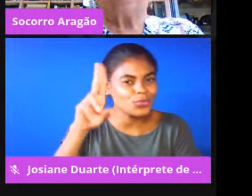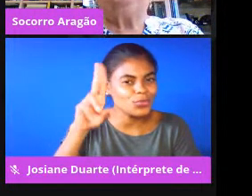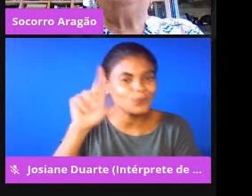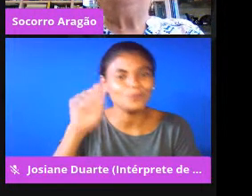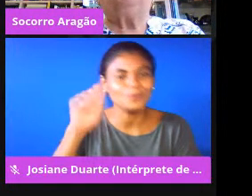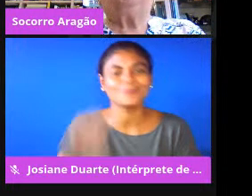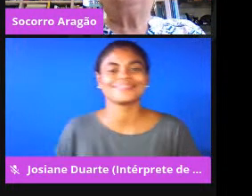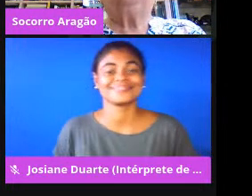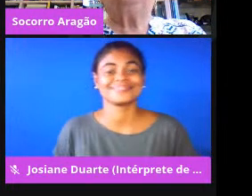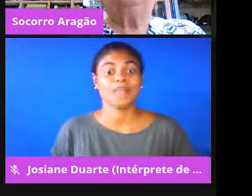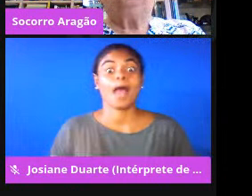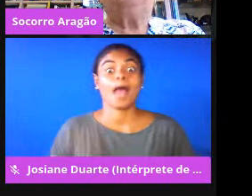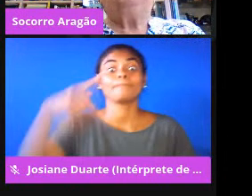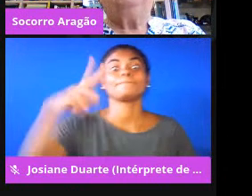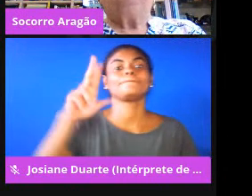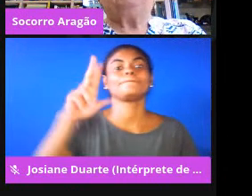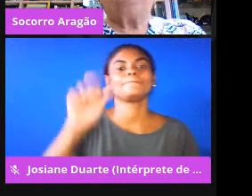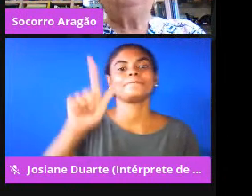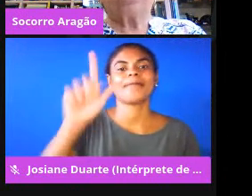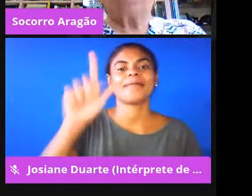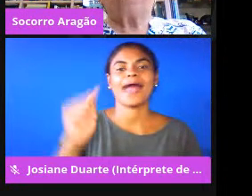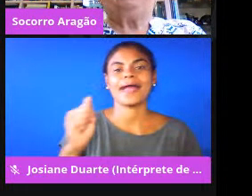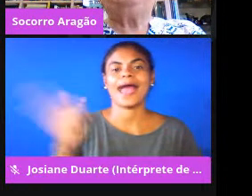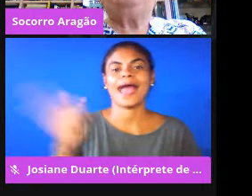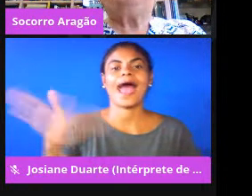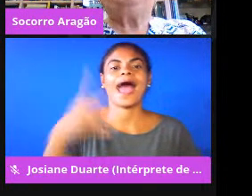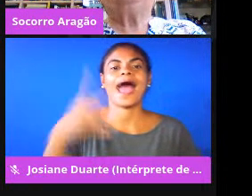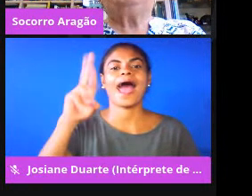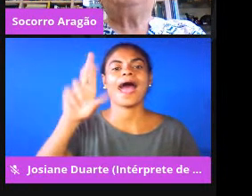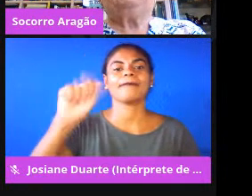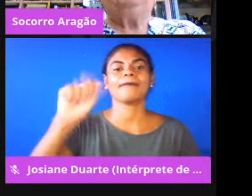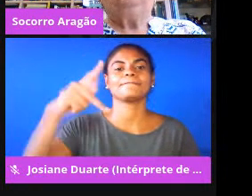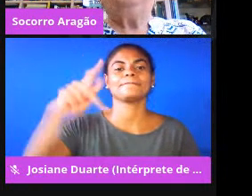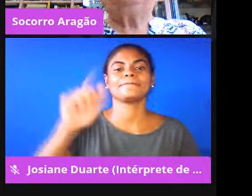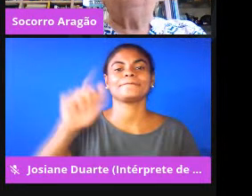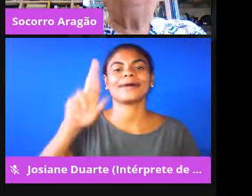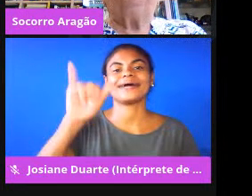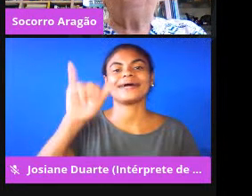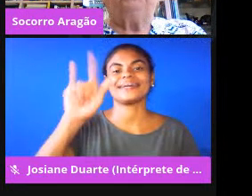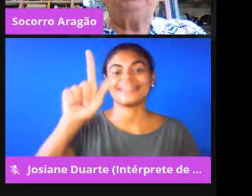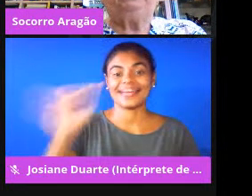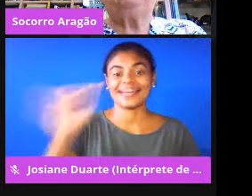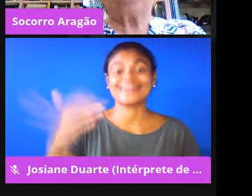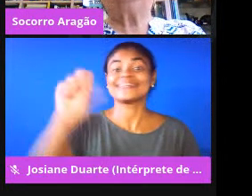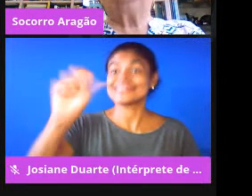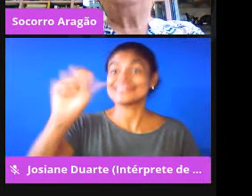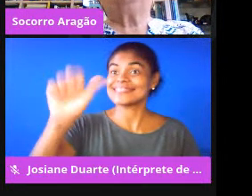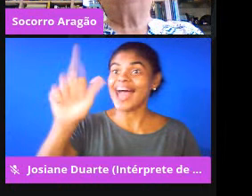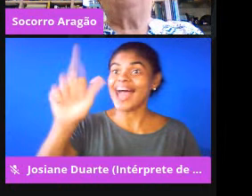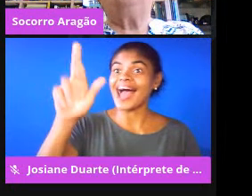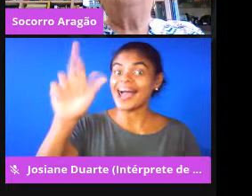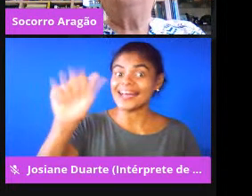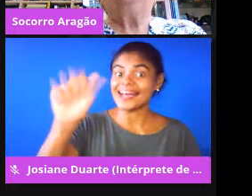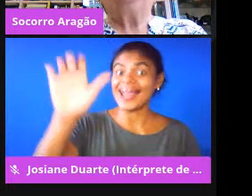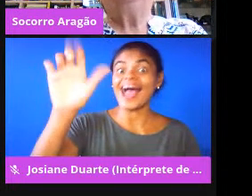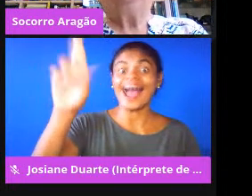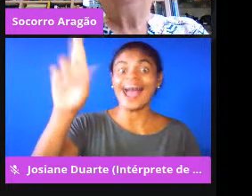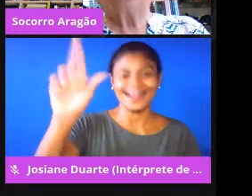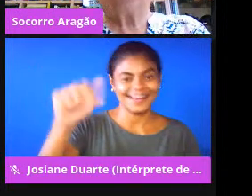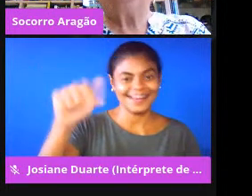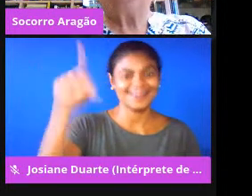uma maldição proferida por uma prostituta loura. Para mim, isso foi praga de rapariga salará, ou então foi ele que pisou no racho de